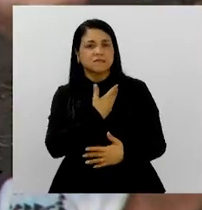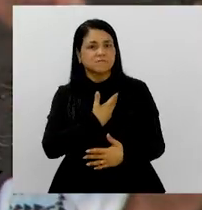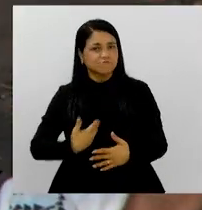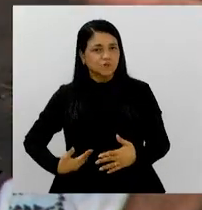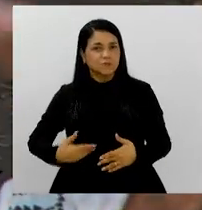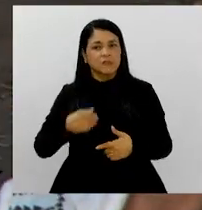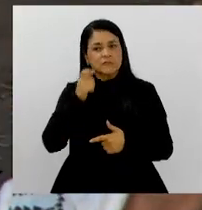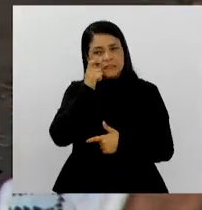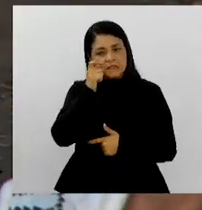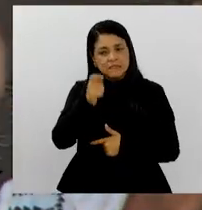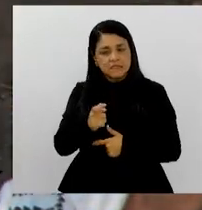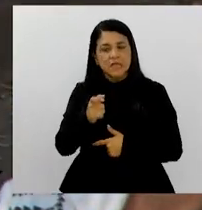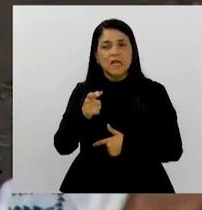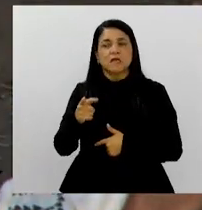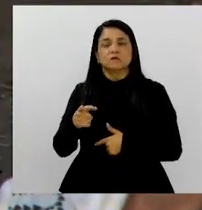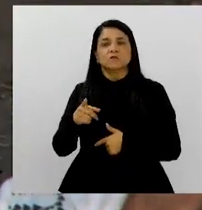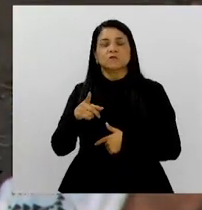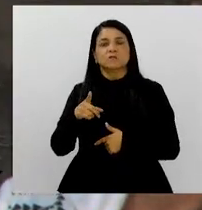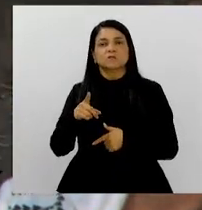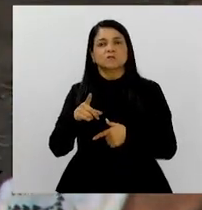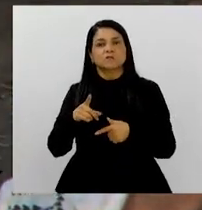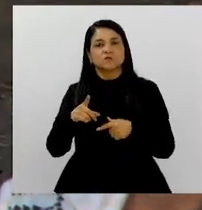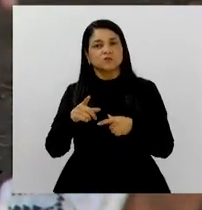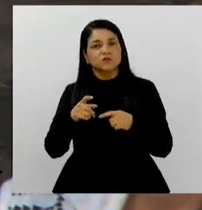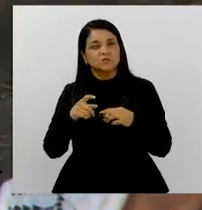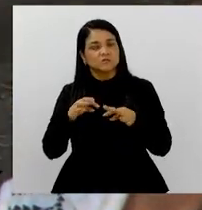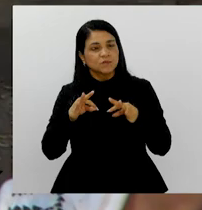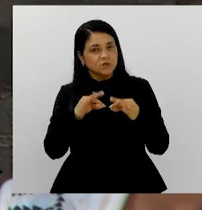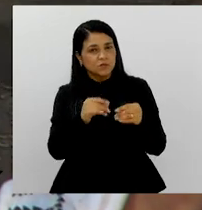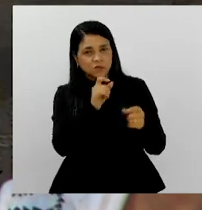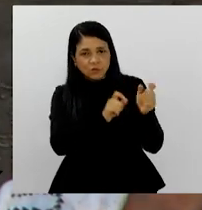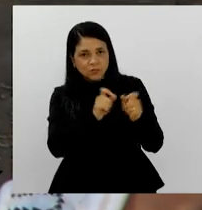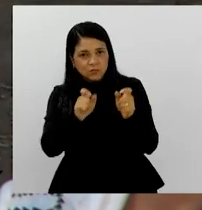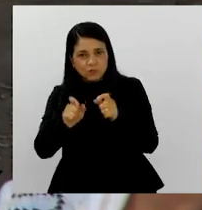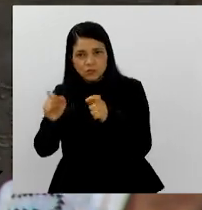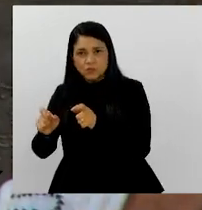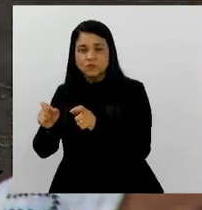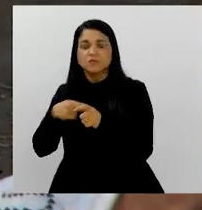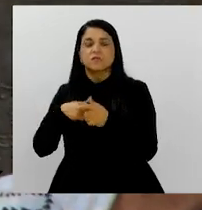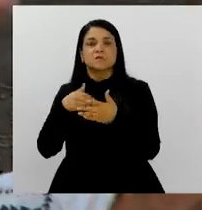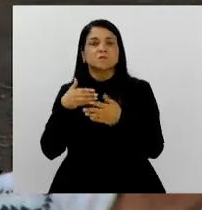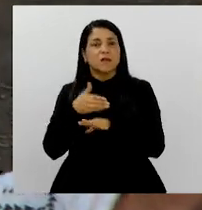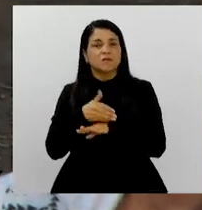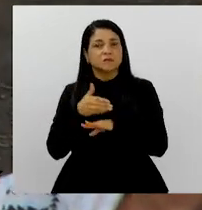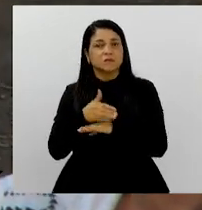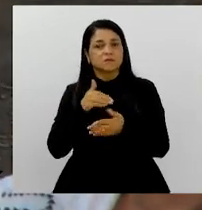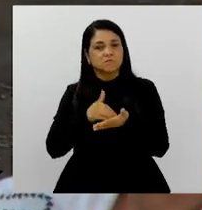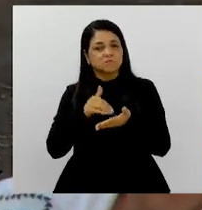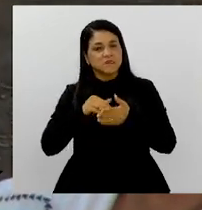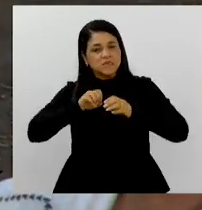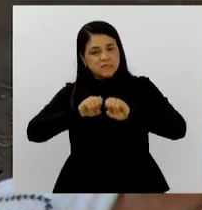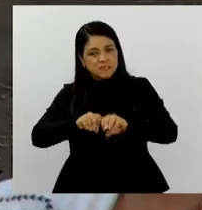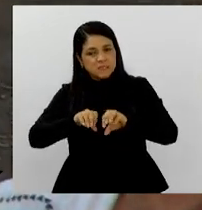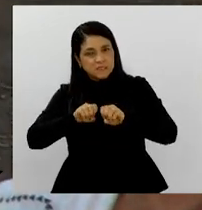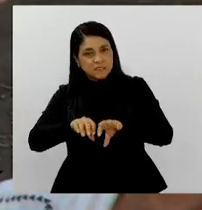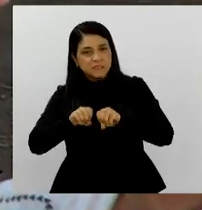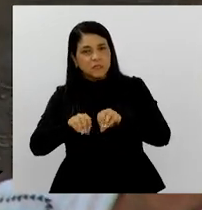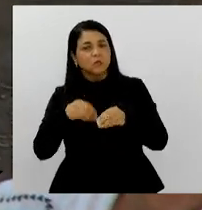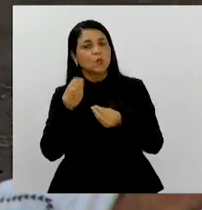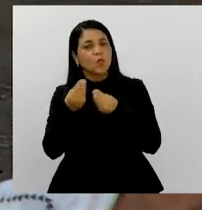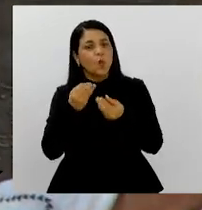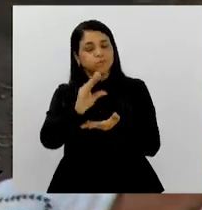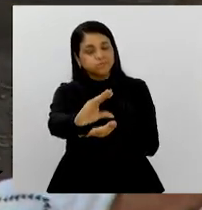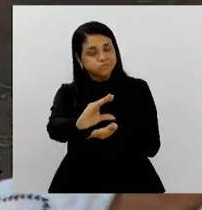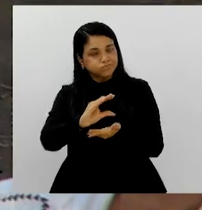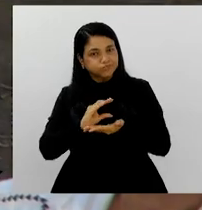Daniele e seus também participantes da secretaria, ensinando pacientemente como pegar esses